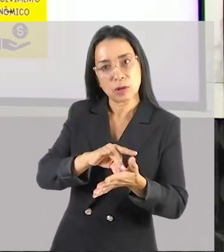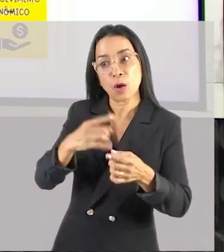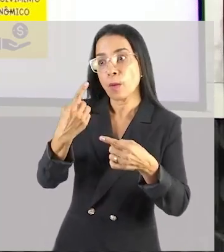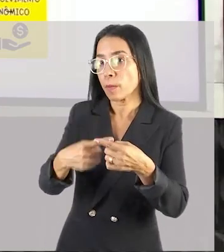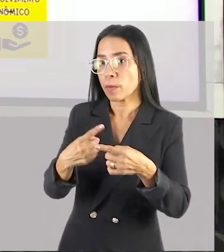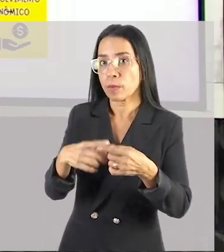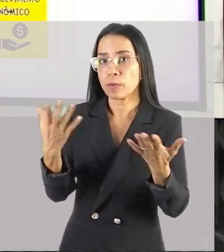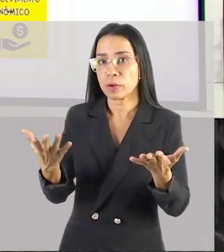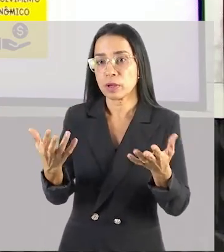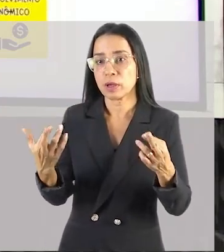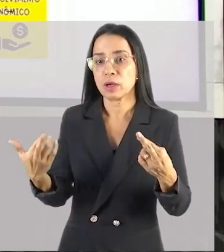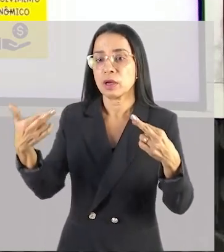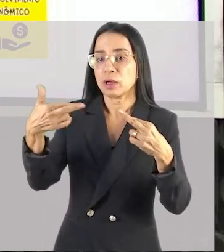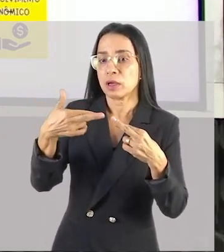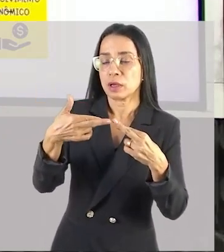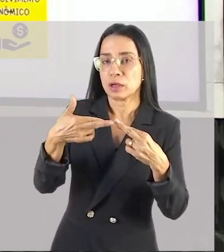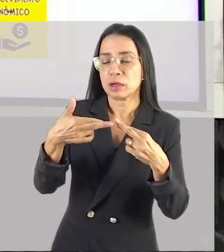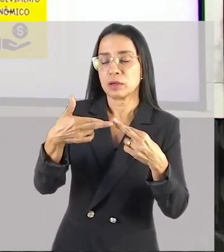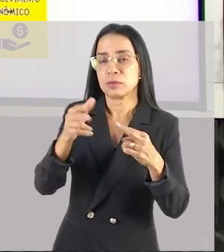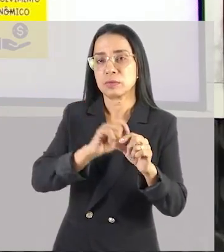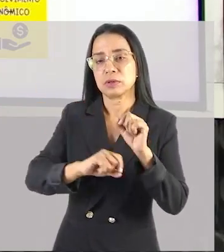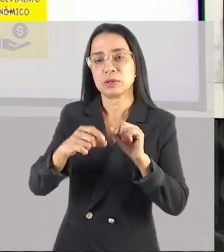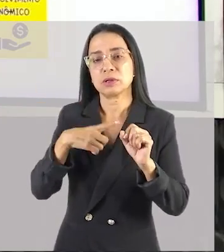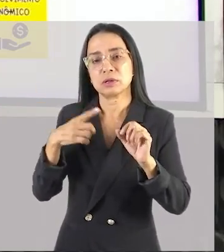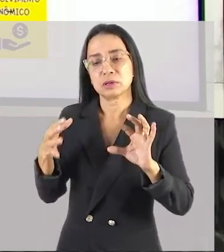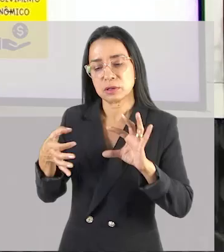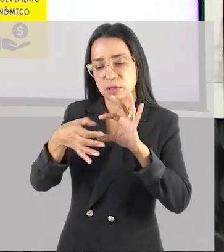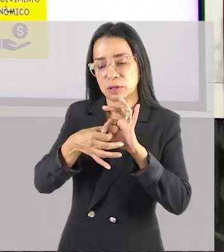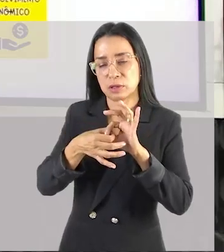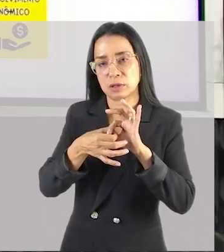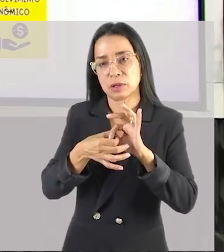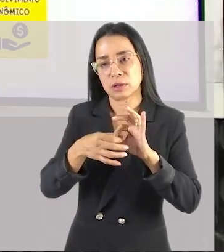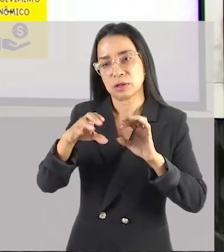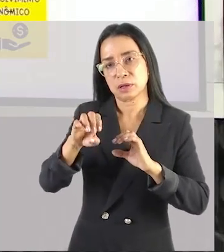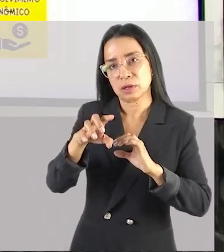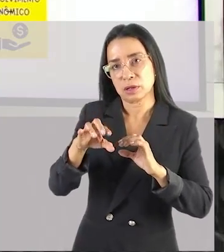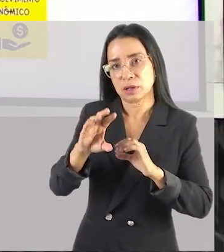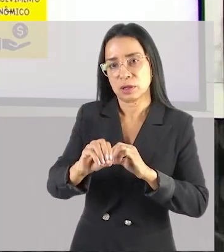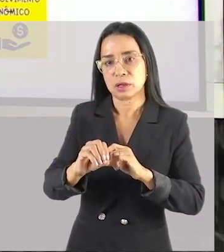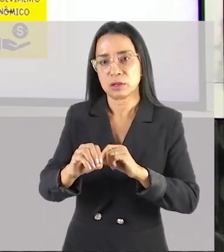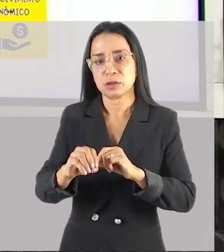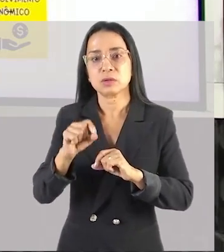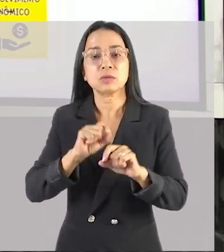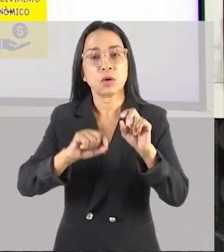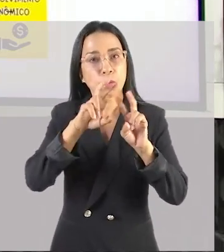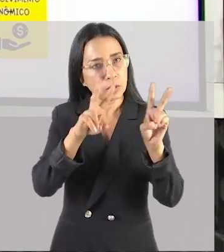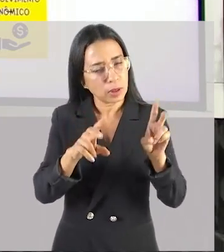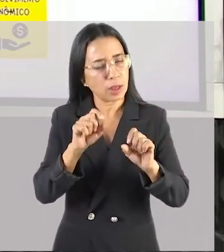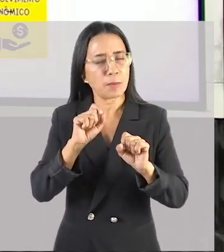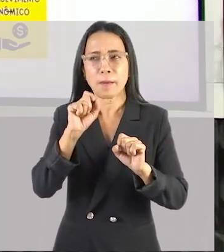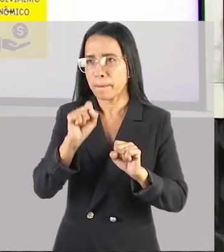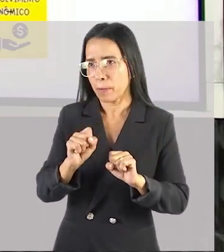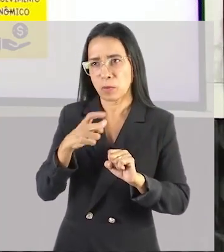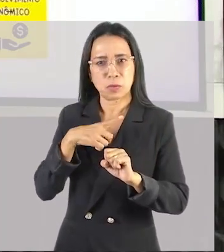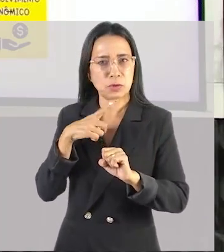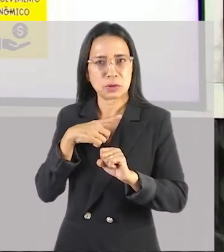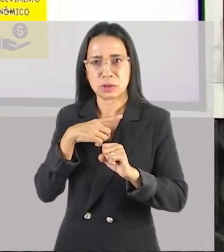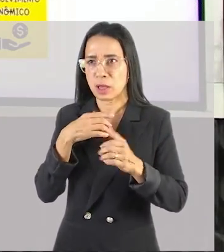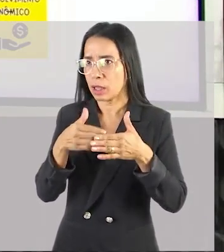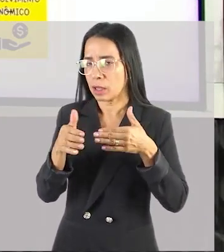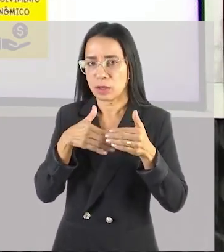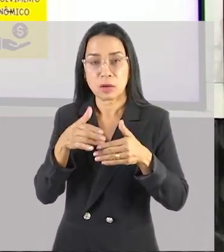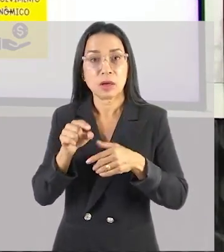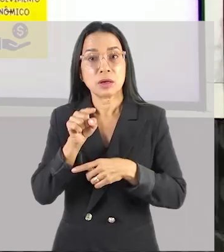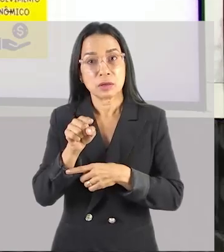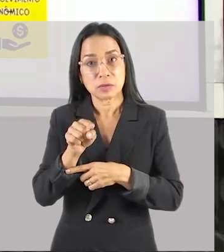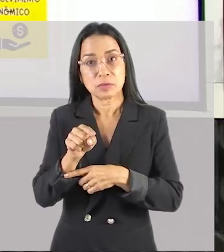esse eixo, o tema pode vir de qualquer maneira e que você vai conseguir se relacionar e se lembrar daquilo que você estudou